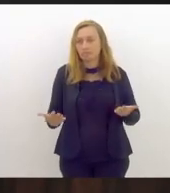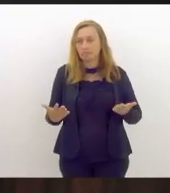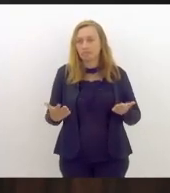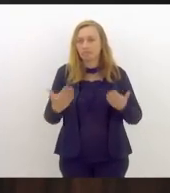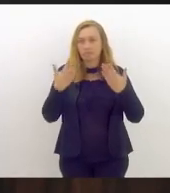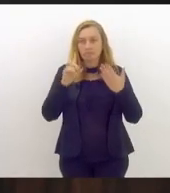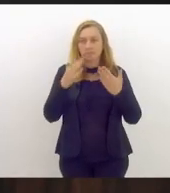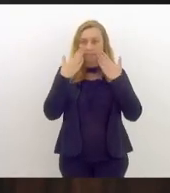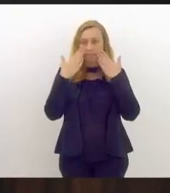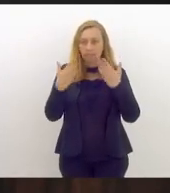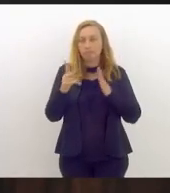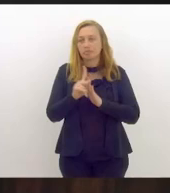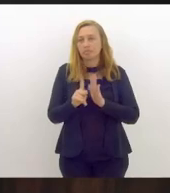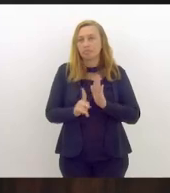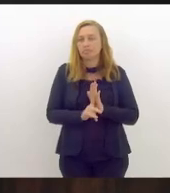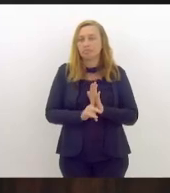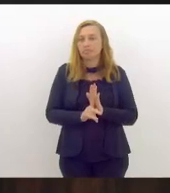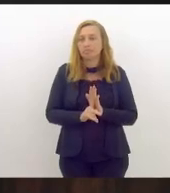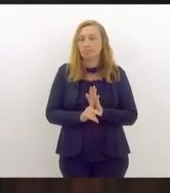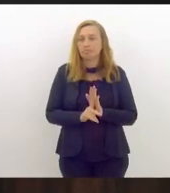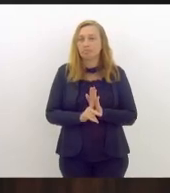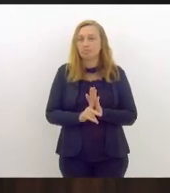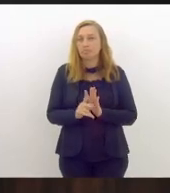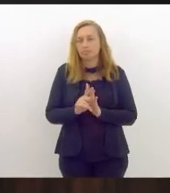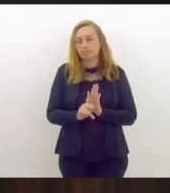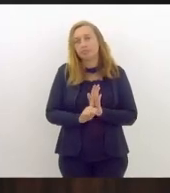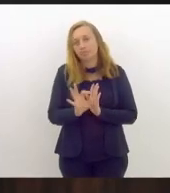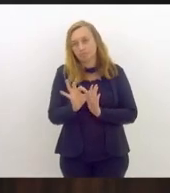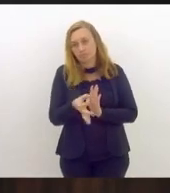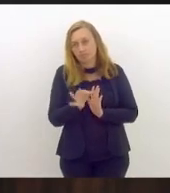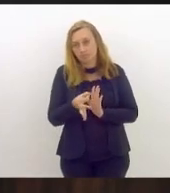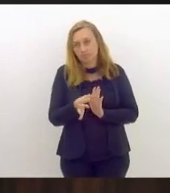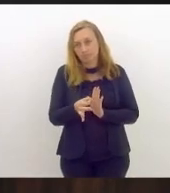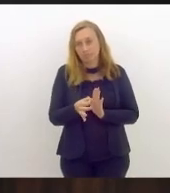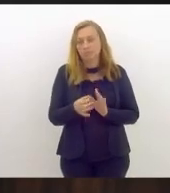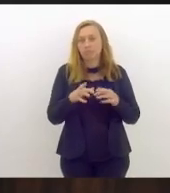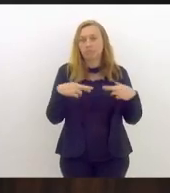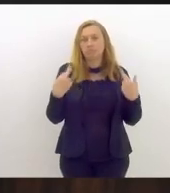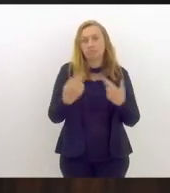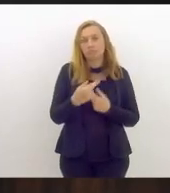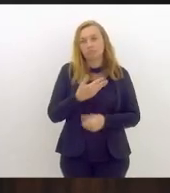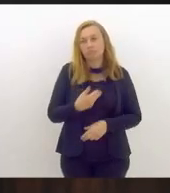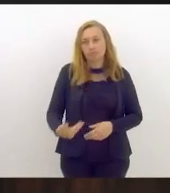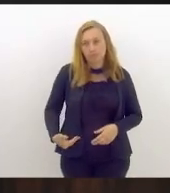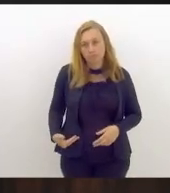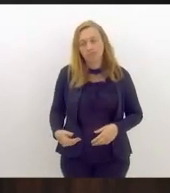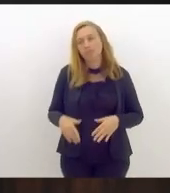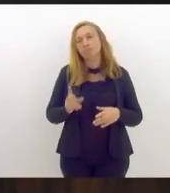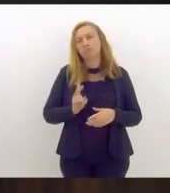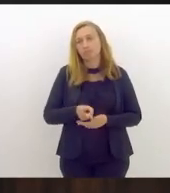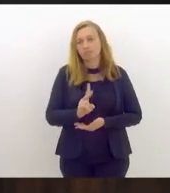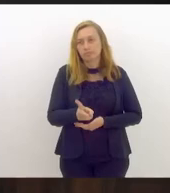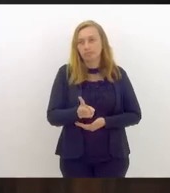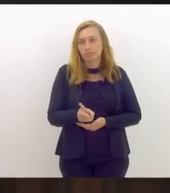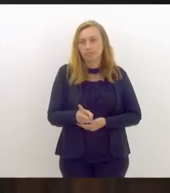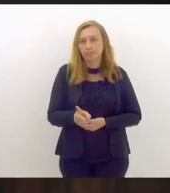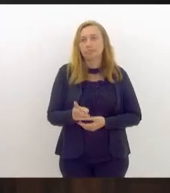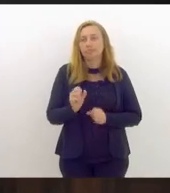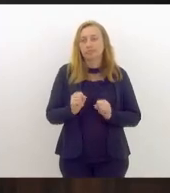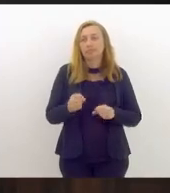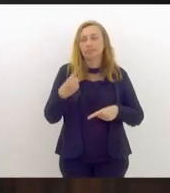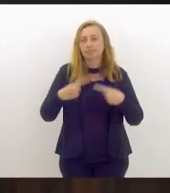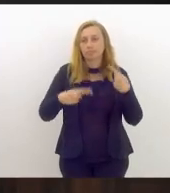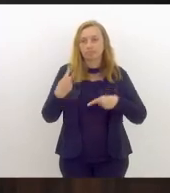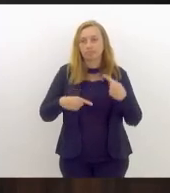projeto, e o projeto, logicamente, vamos fazer audiência pública, como sempre, para que a gente possa